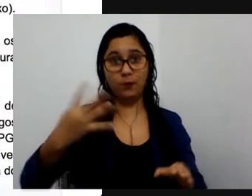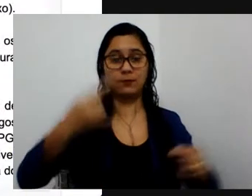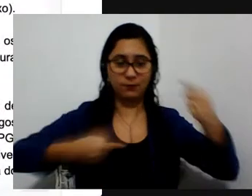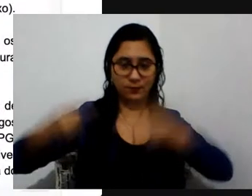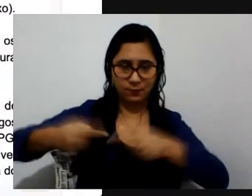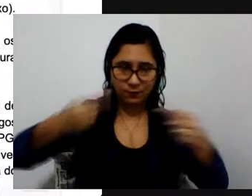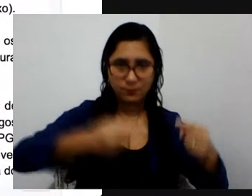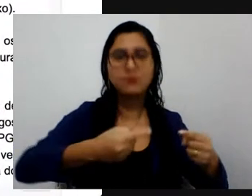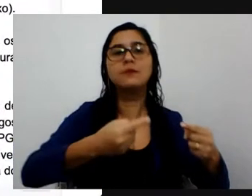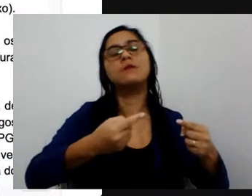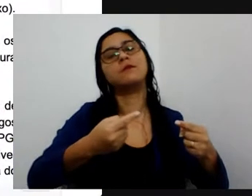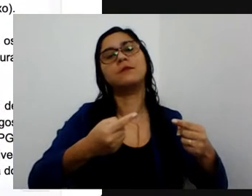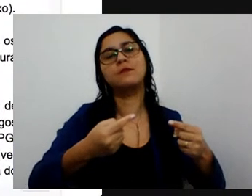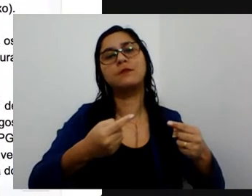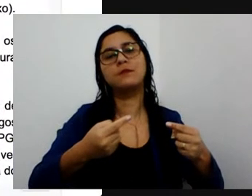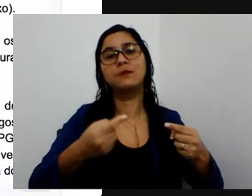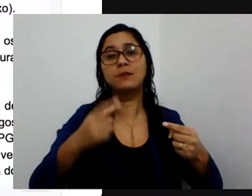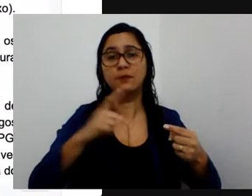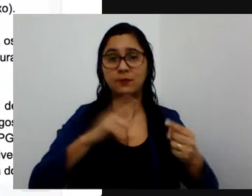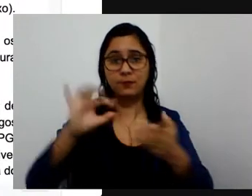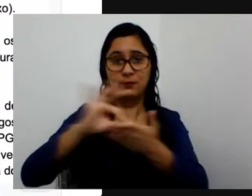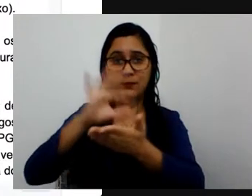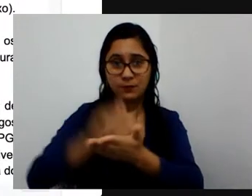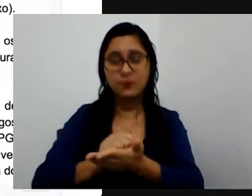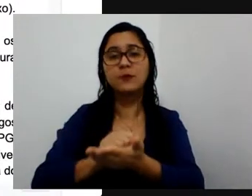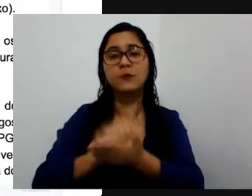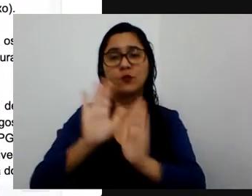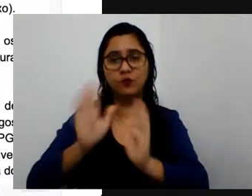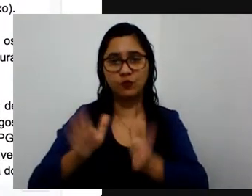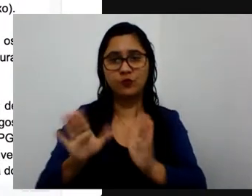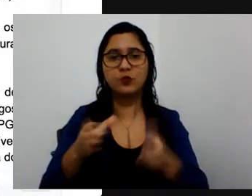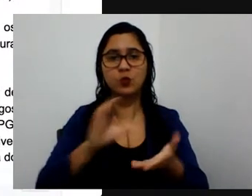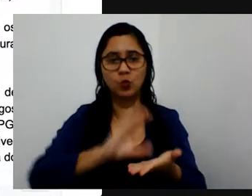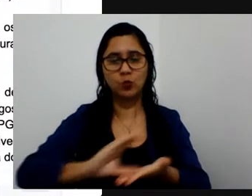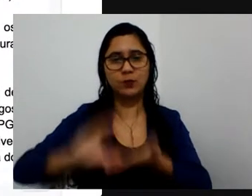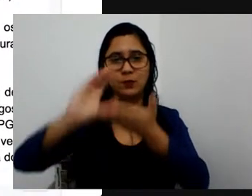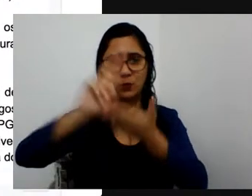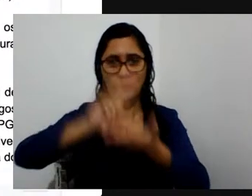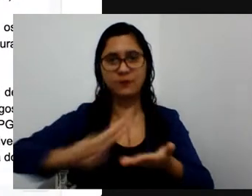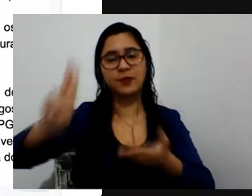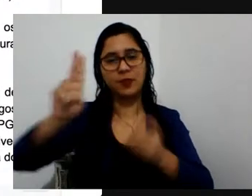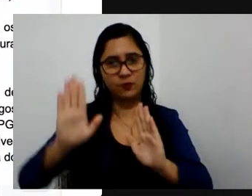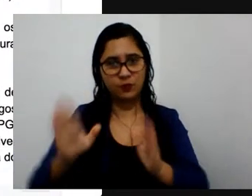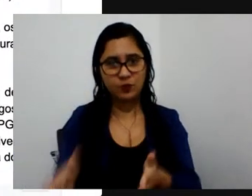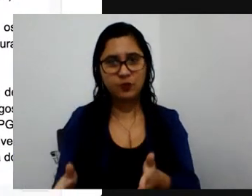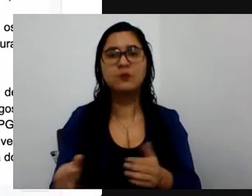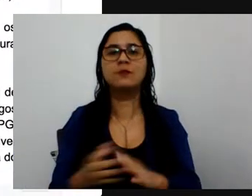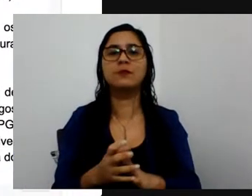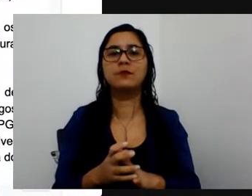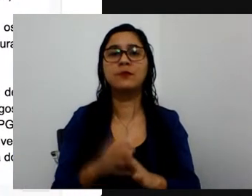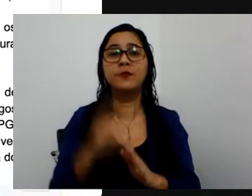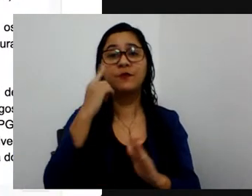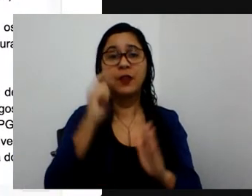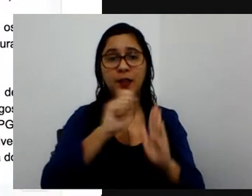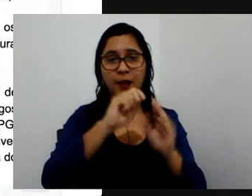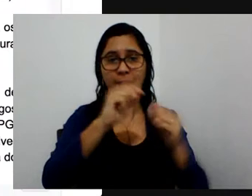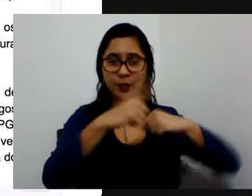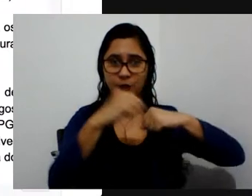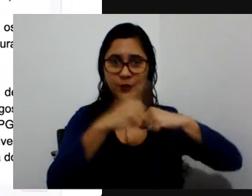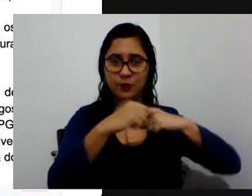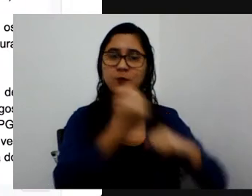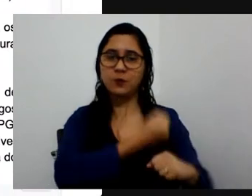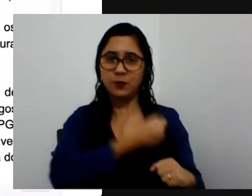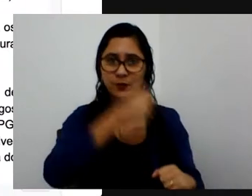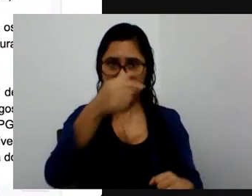candidaturas, cujas inscrições foram homologadas pelo Conselho Universitário, conferir o artigo 7º do edital,